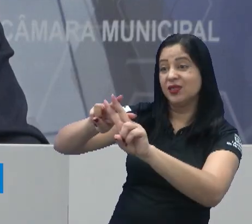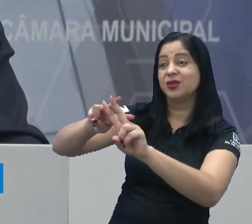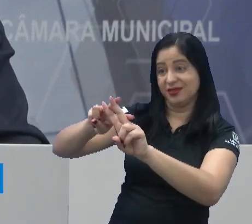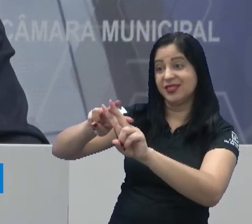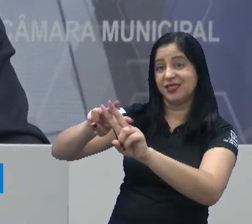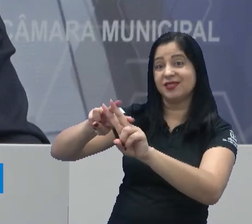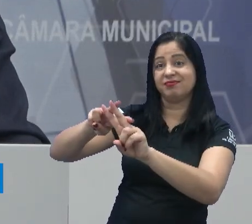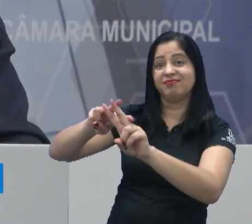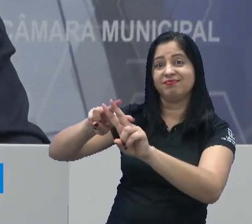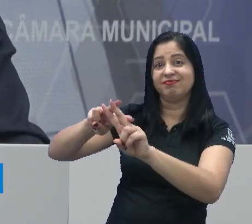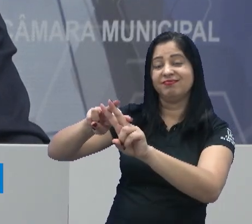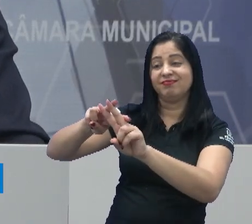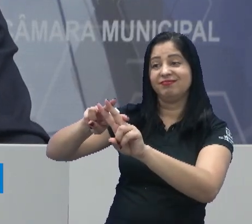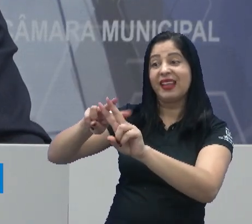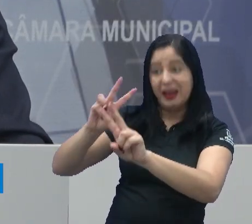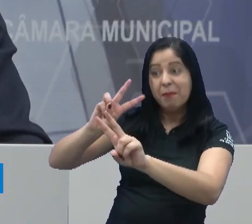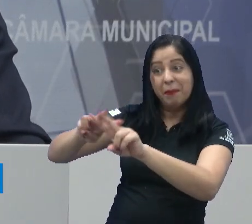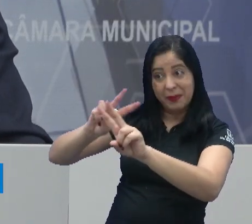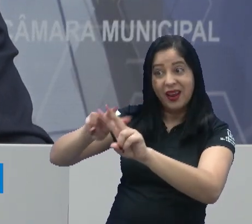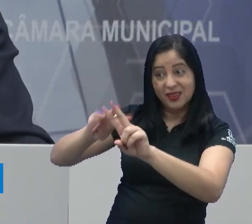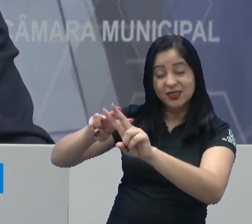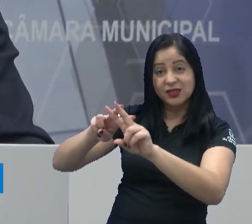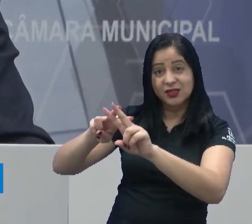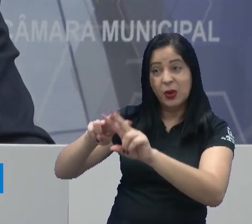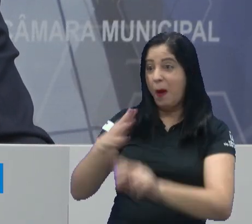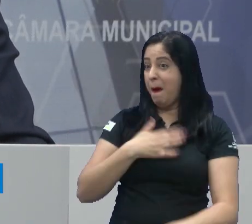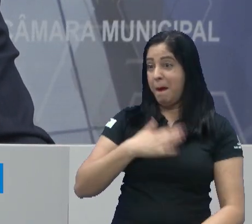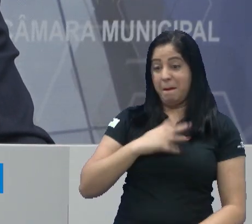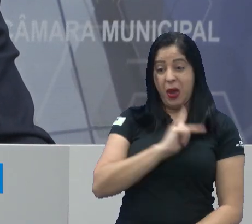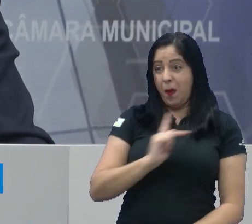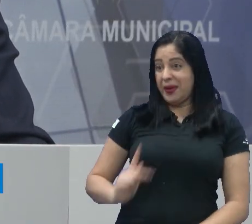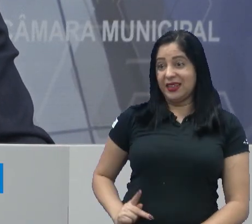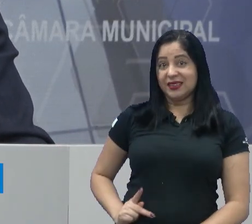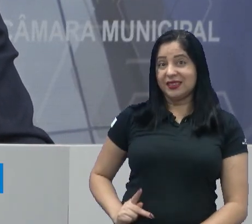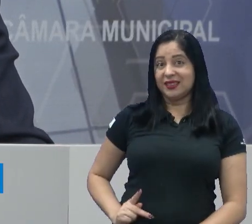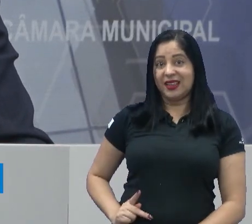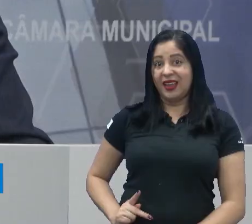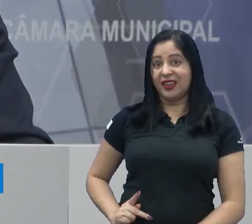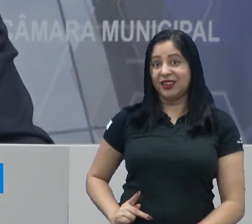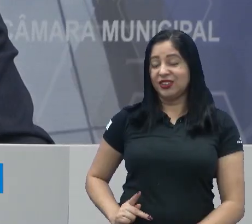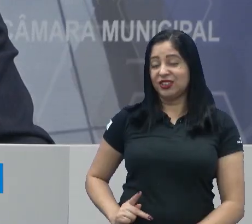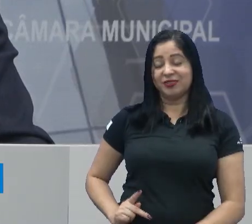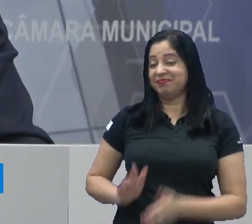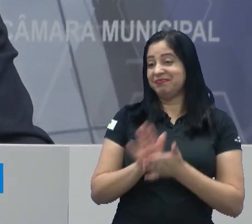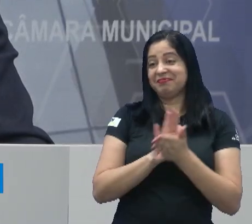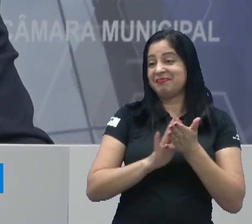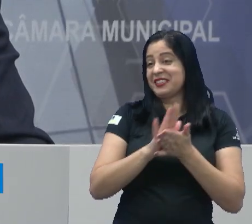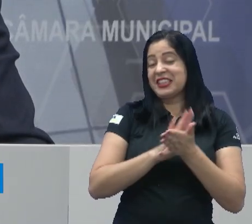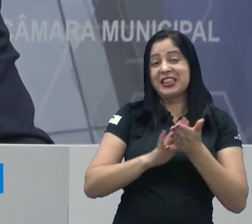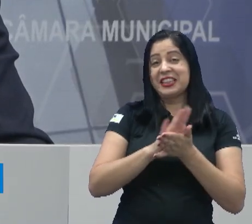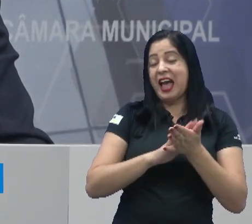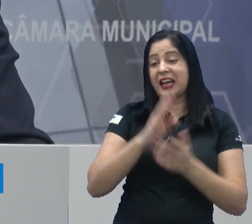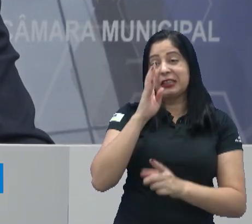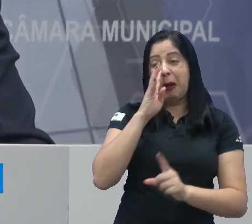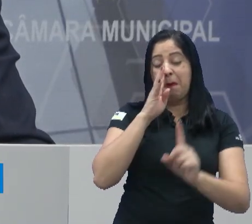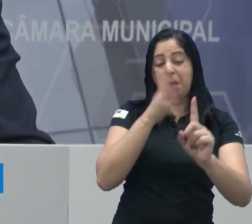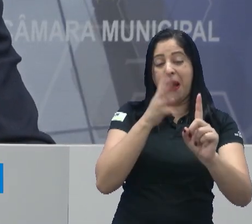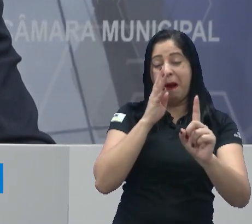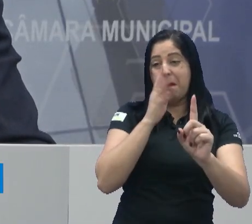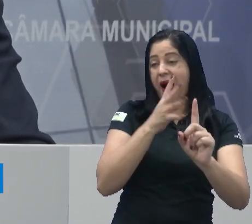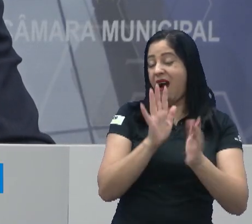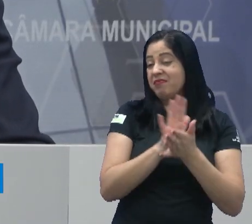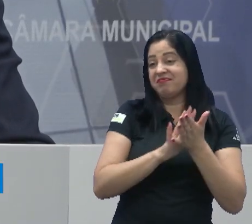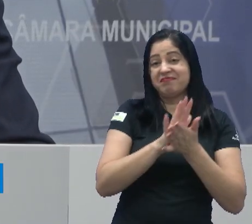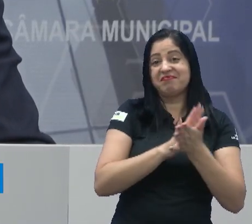pegou cadeia. O meu presidente não tem nada, é uma conspiração e